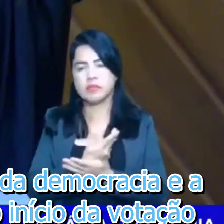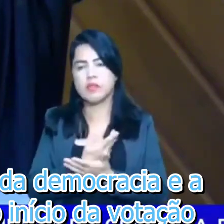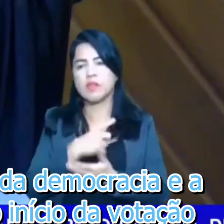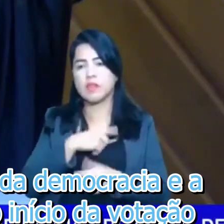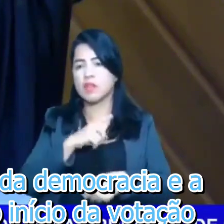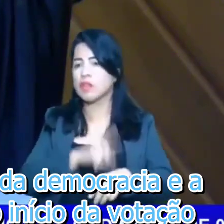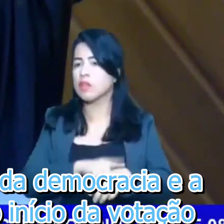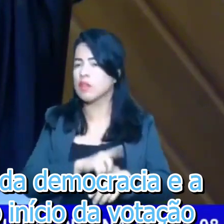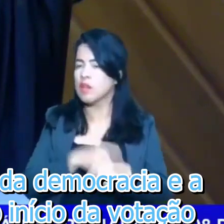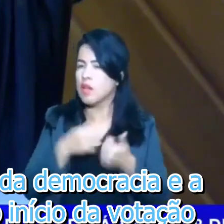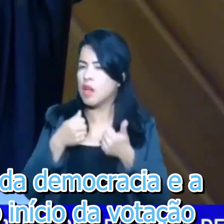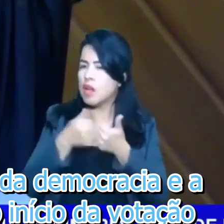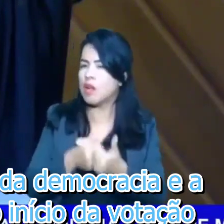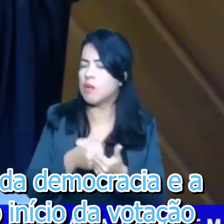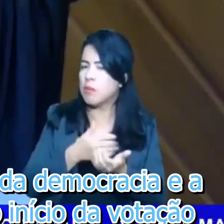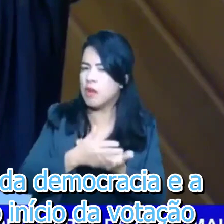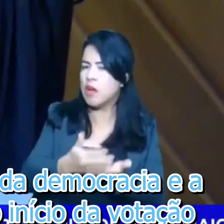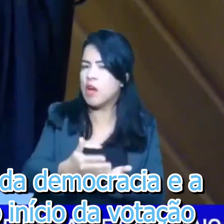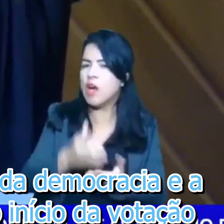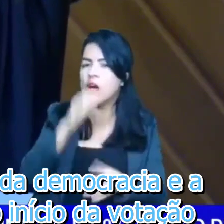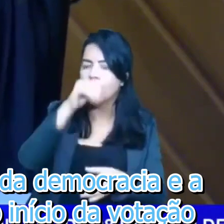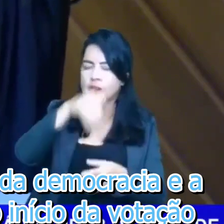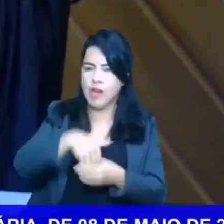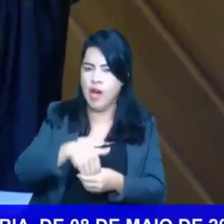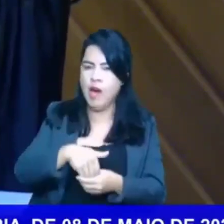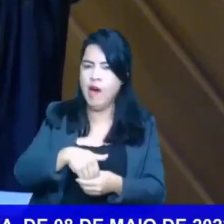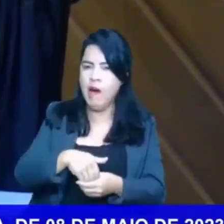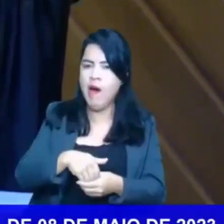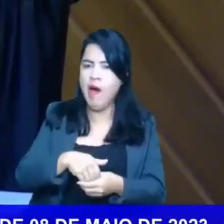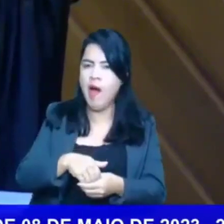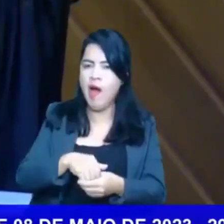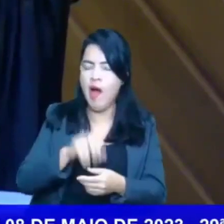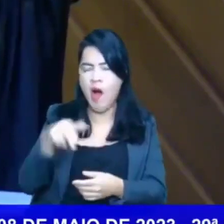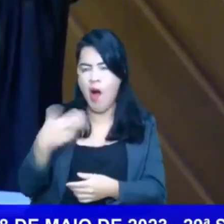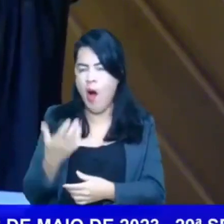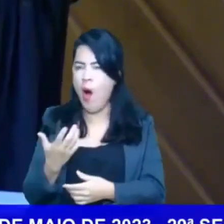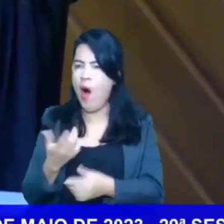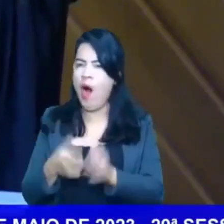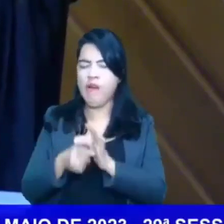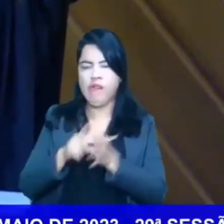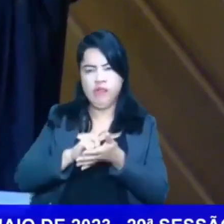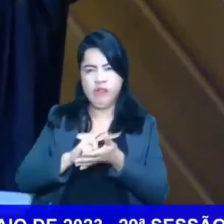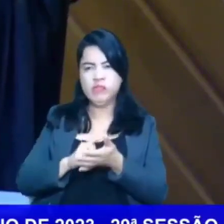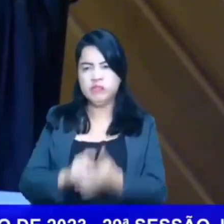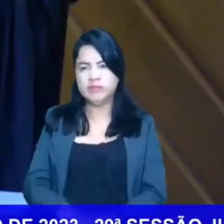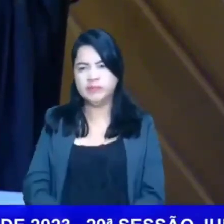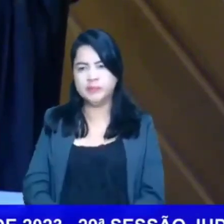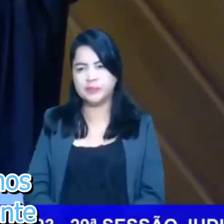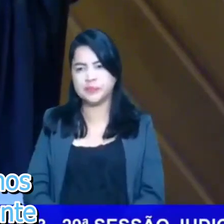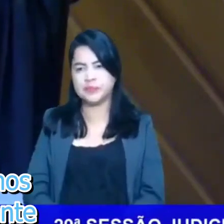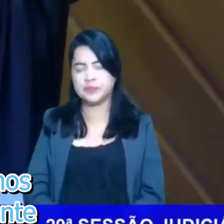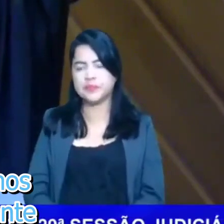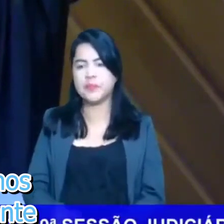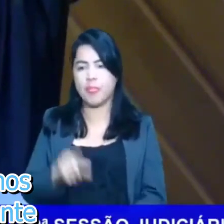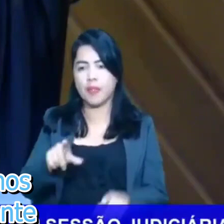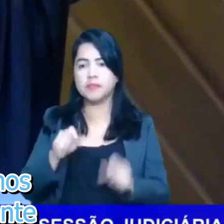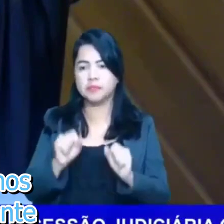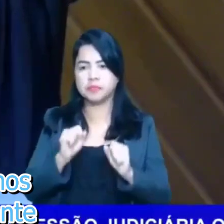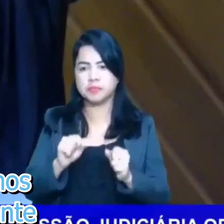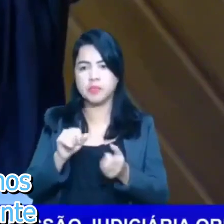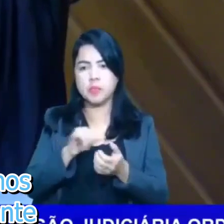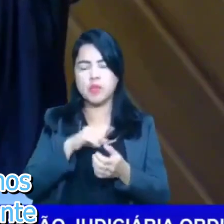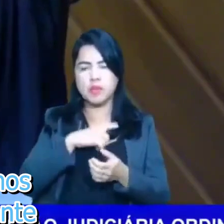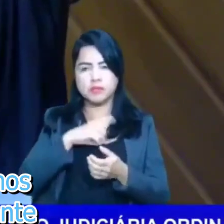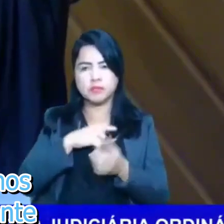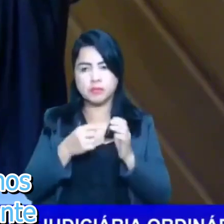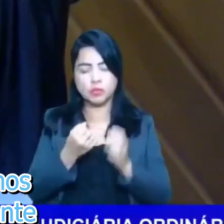entre o horário próximo ao início da votação ou nas suas vésperas. Vale registrar que, ainda que o